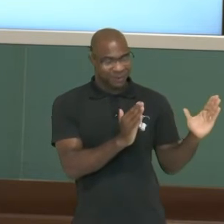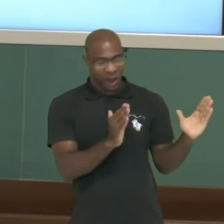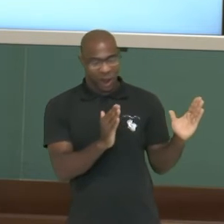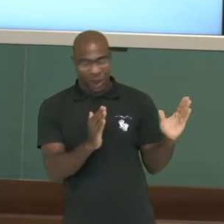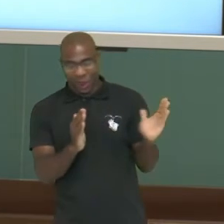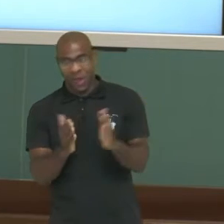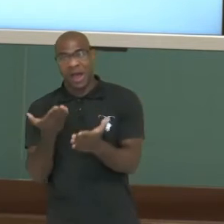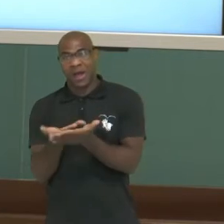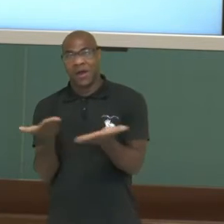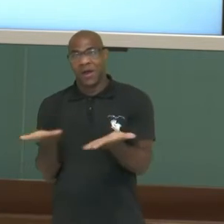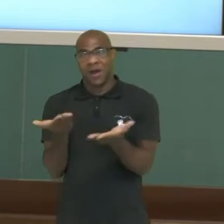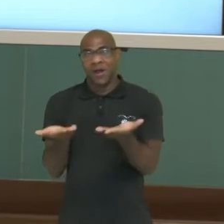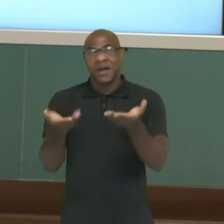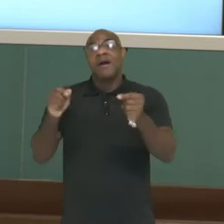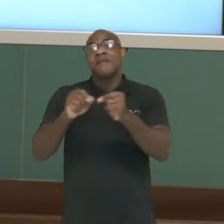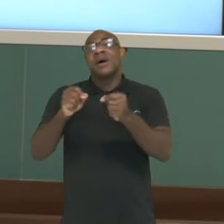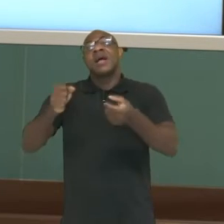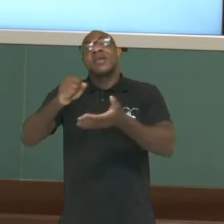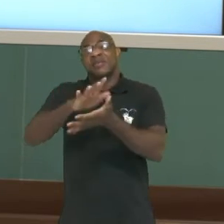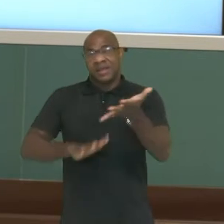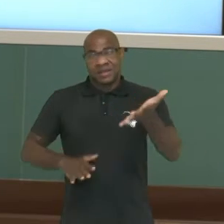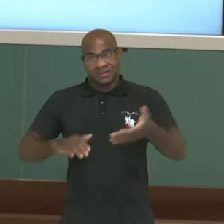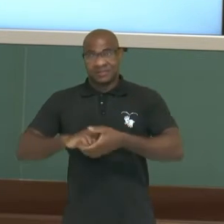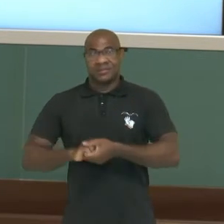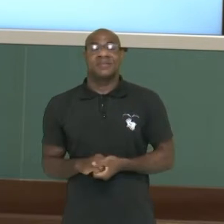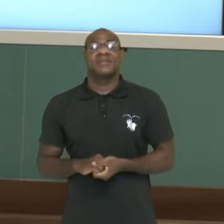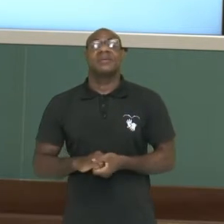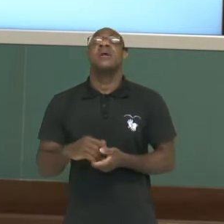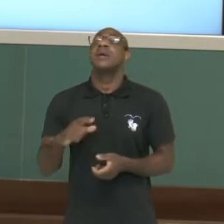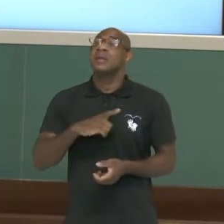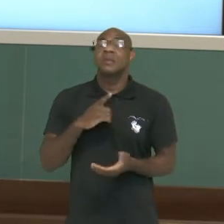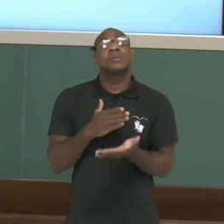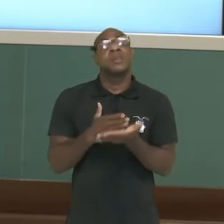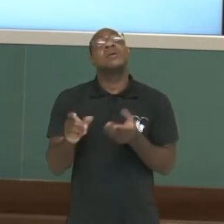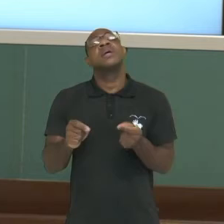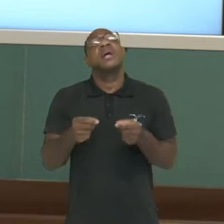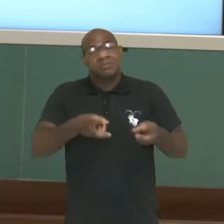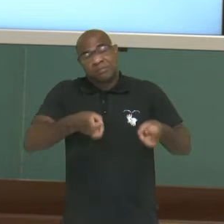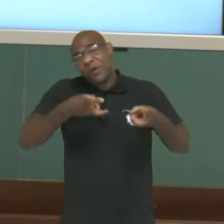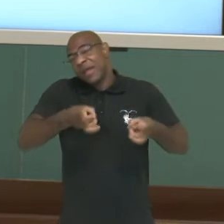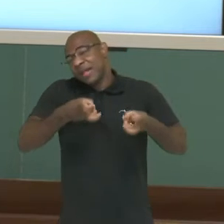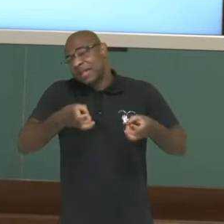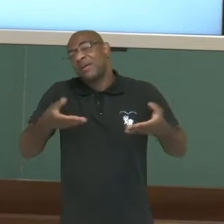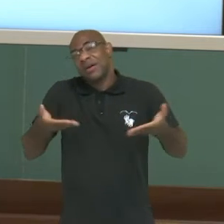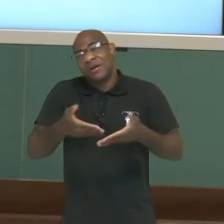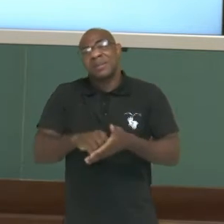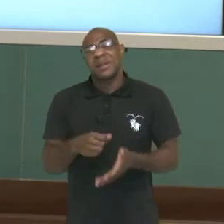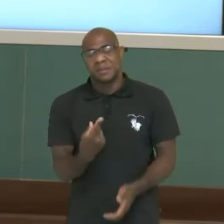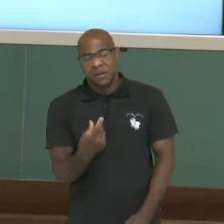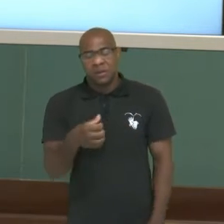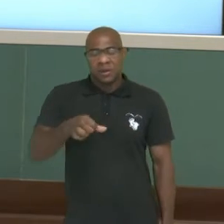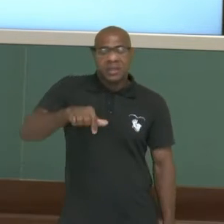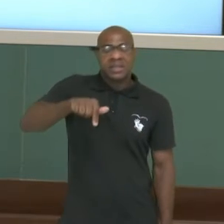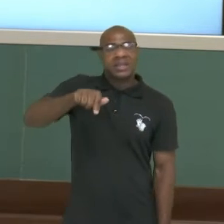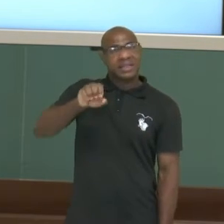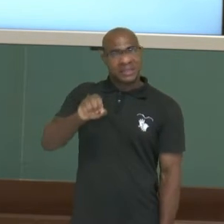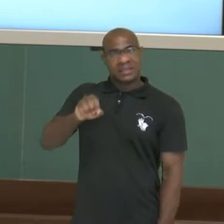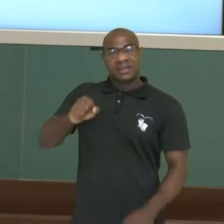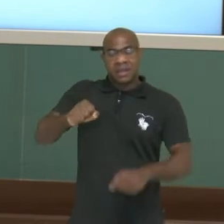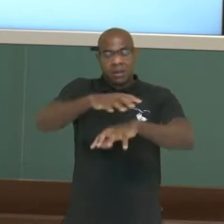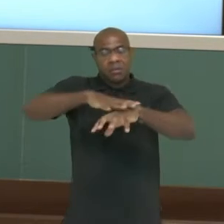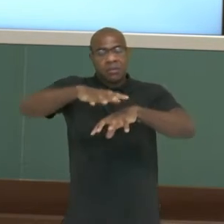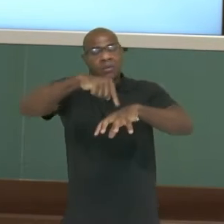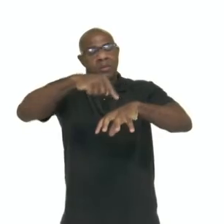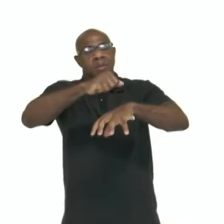gelo nessa região e começando a ter a exploração, né, muito maior aí a partir da década de 70 da região ártica. Então,